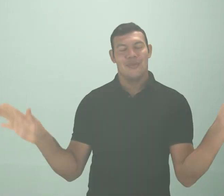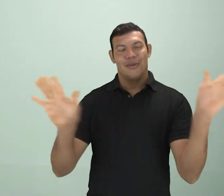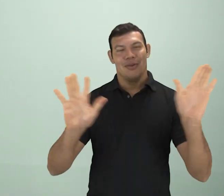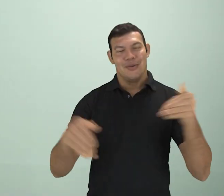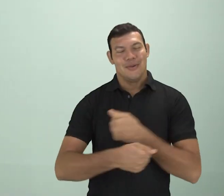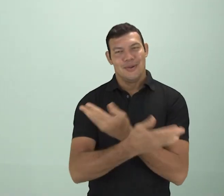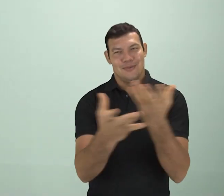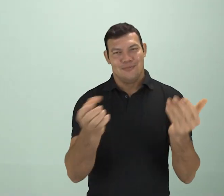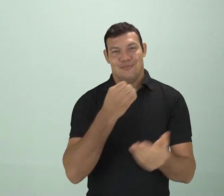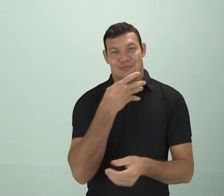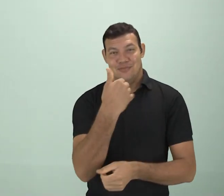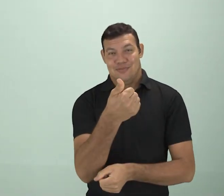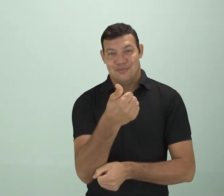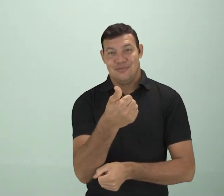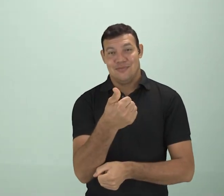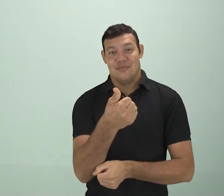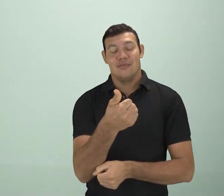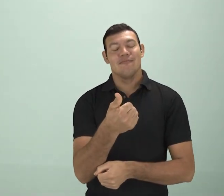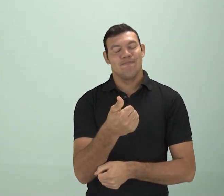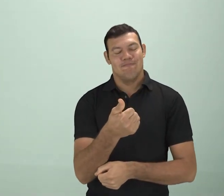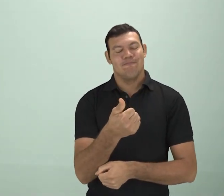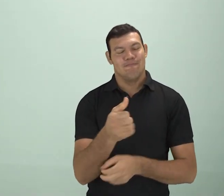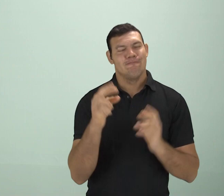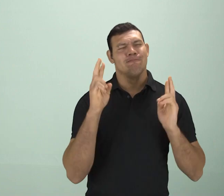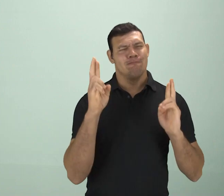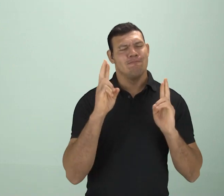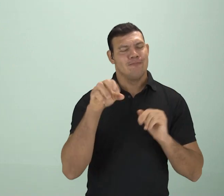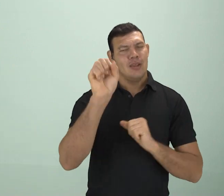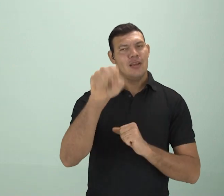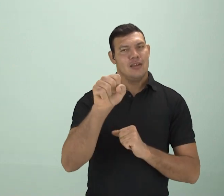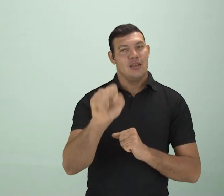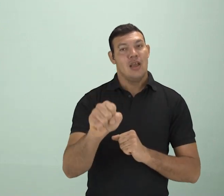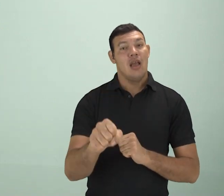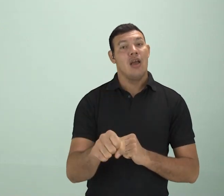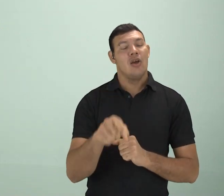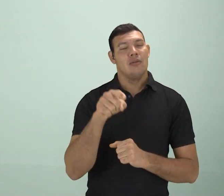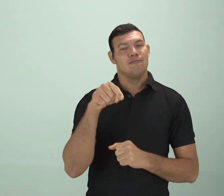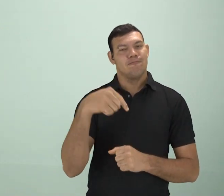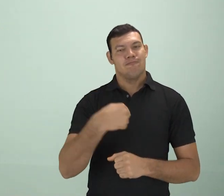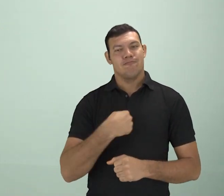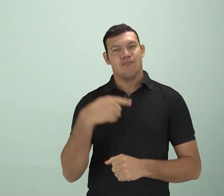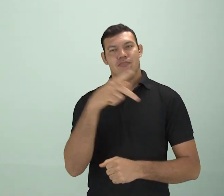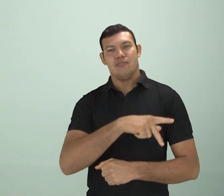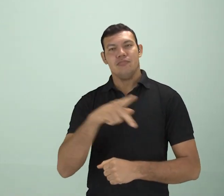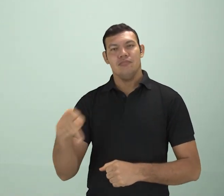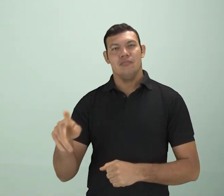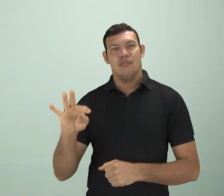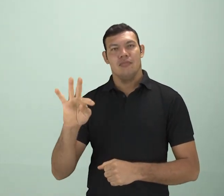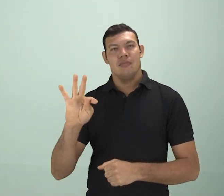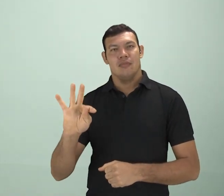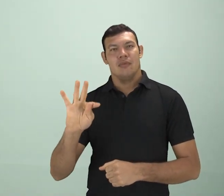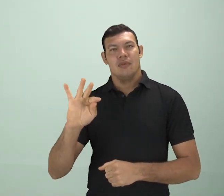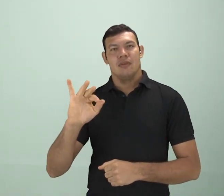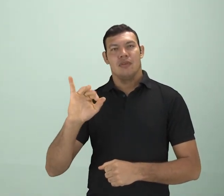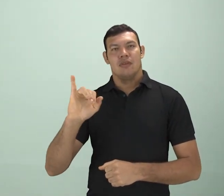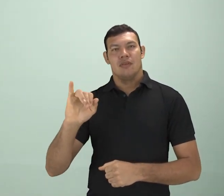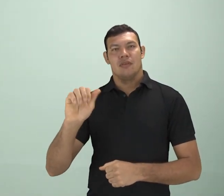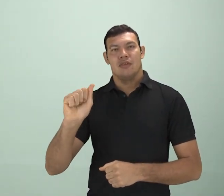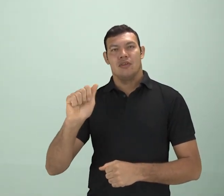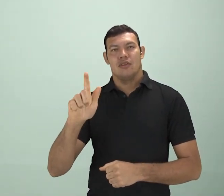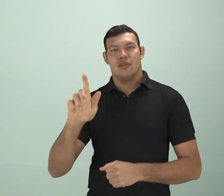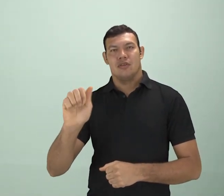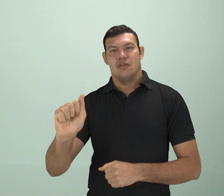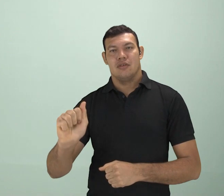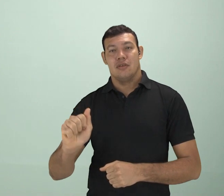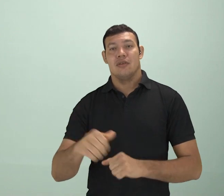Olá pessoal, tudo bem com vocês? Espero que sim. Eu sou o professor Thiago Tavares e na aula de hoje nós vamos dar continuidade a um